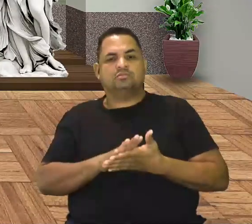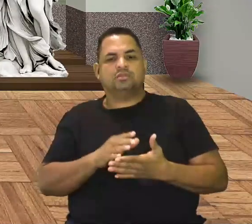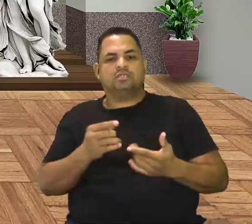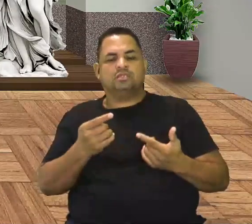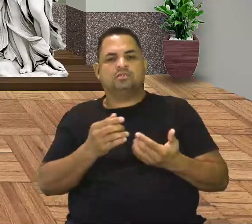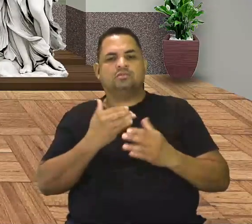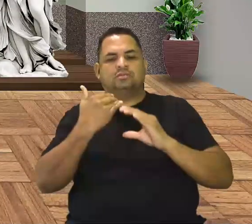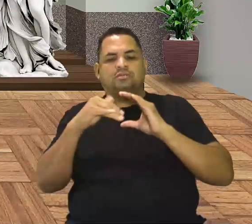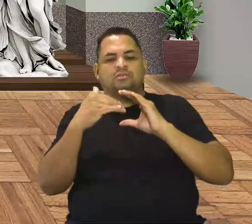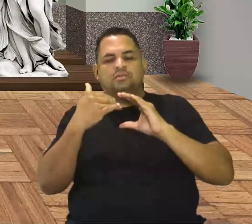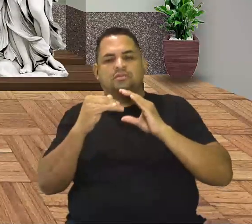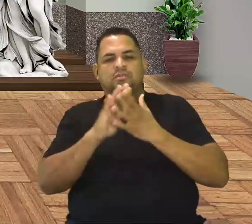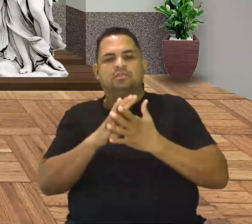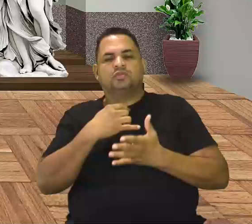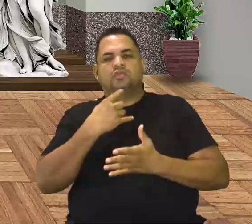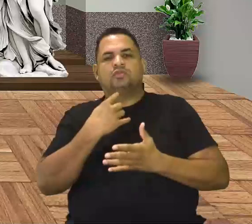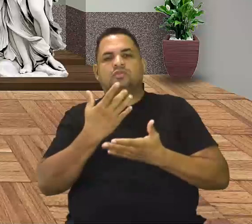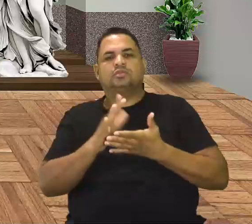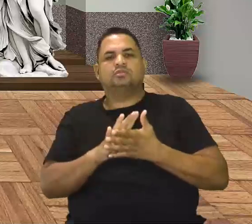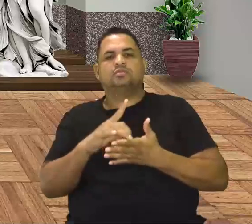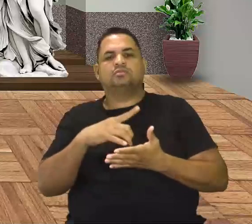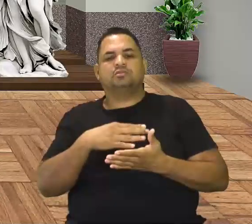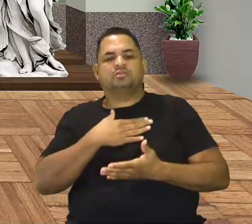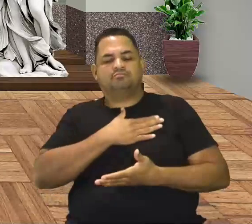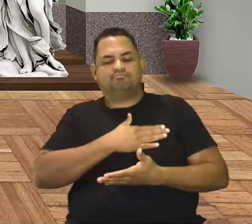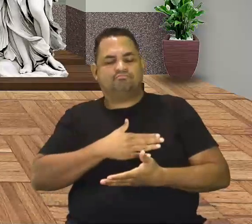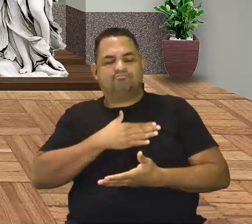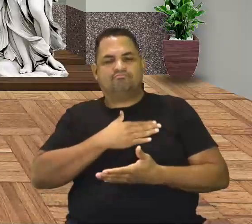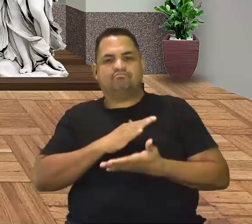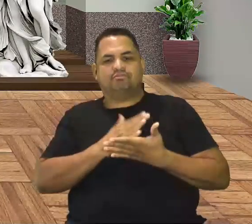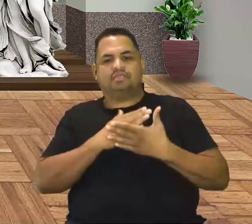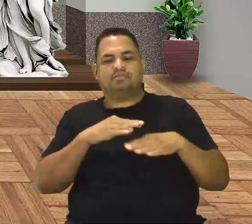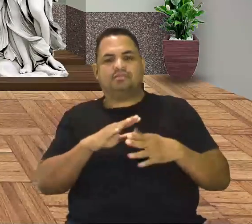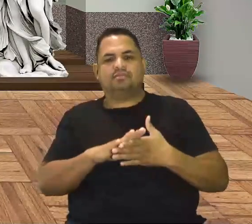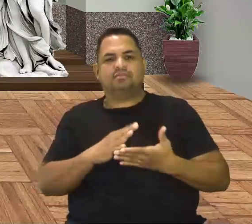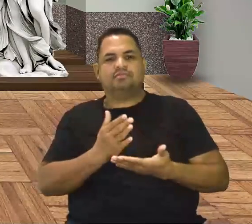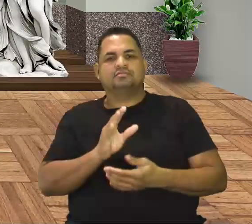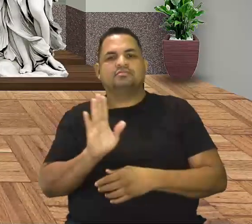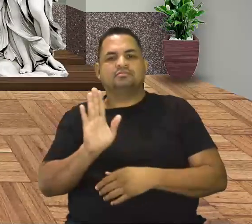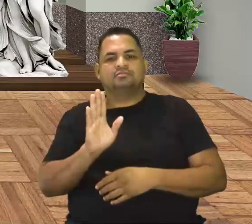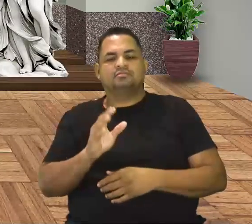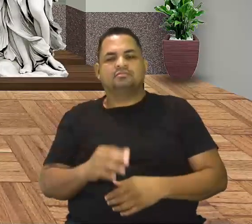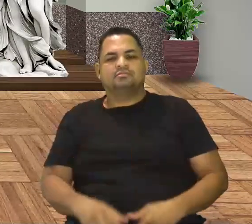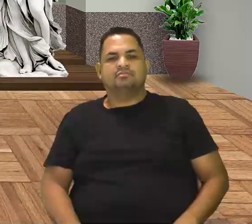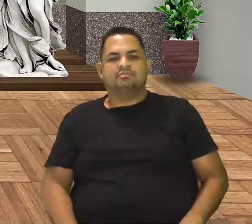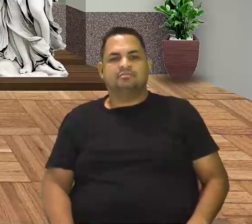mande as dúvidas de vocês que a gente tem o maior prazer de tirar. Até a próxima aula.